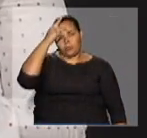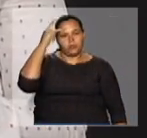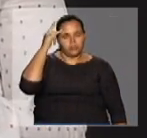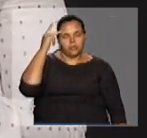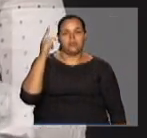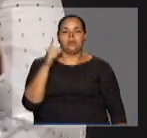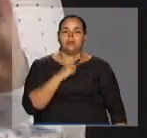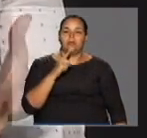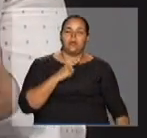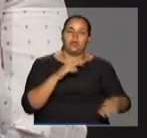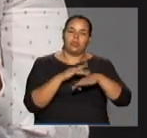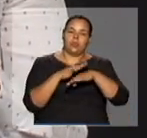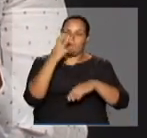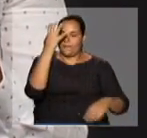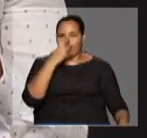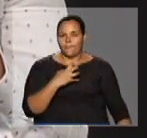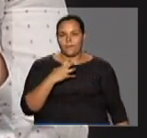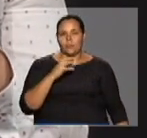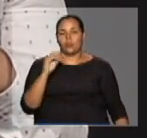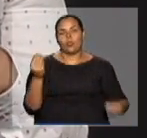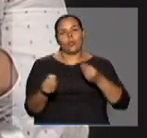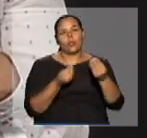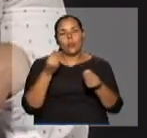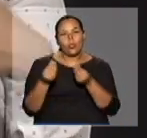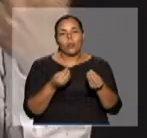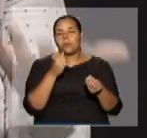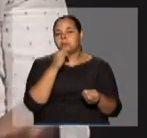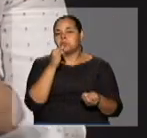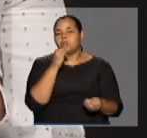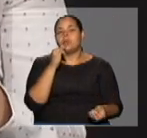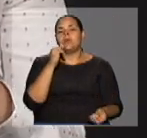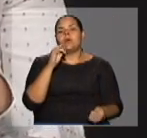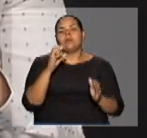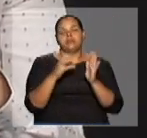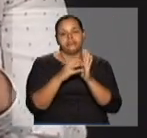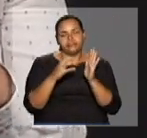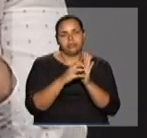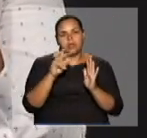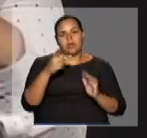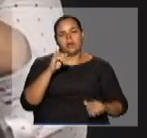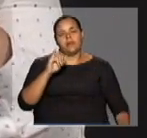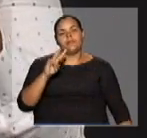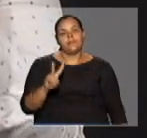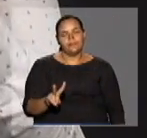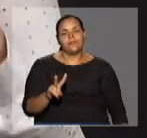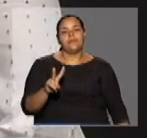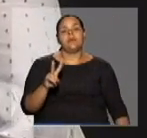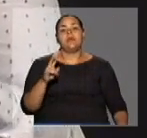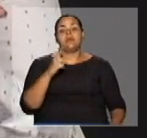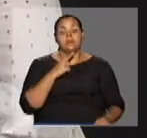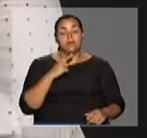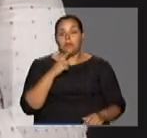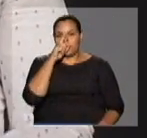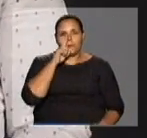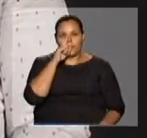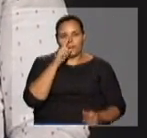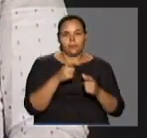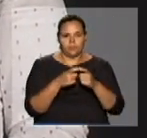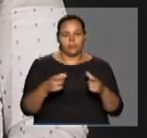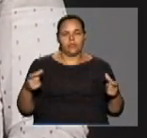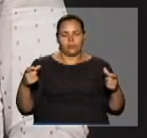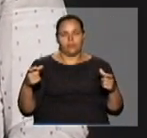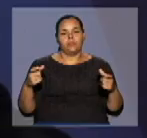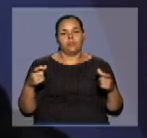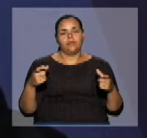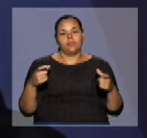pessoa que tem uma doença mais grave, como um portador de HIV, esses grupos têm um risco maior também?